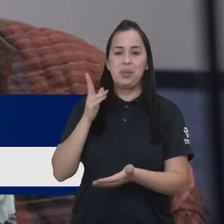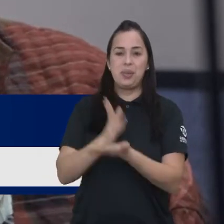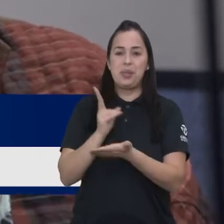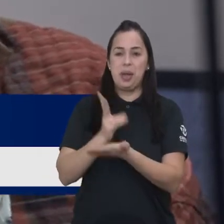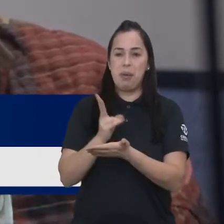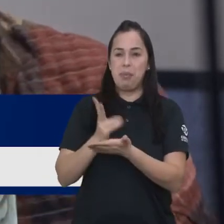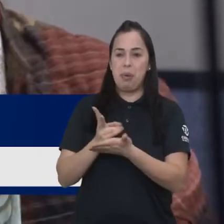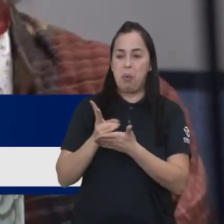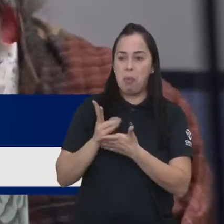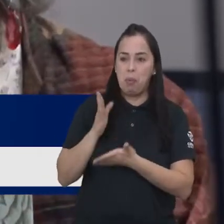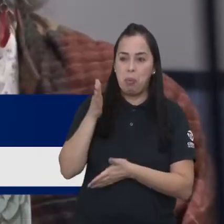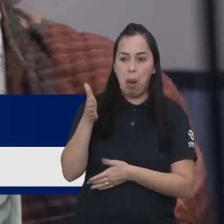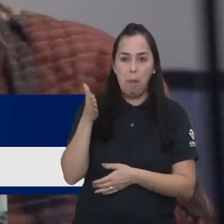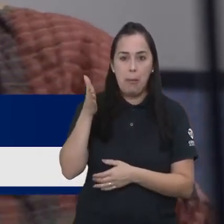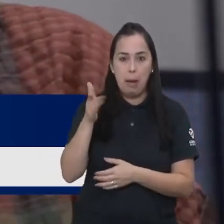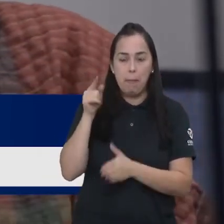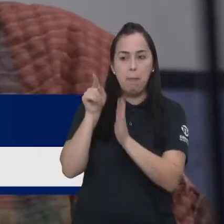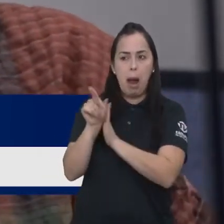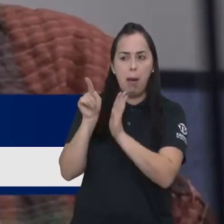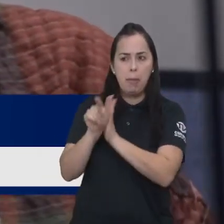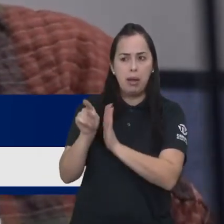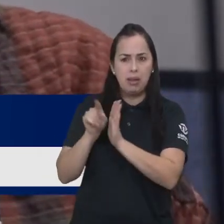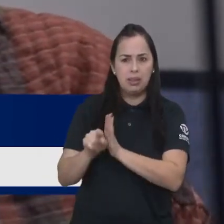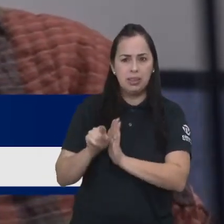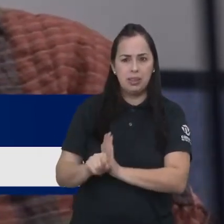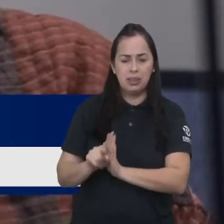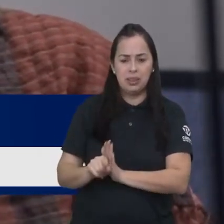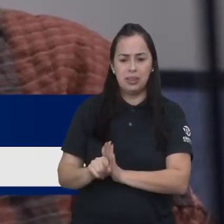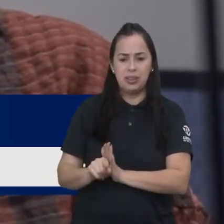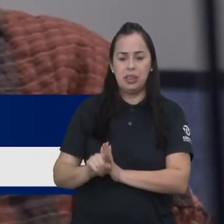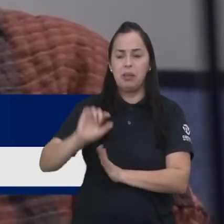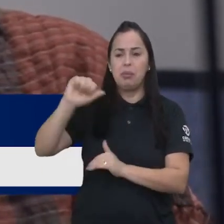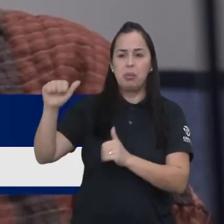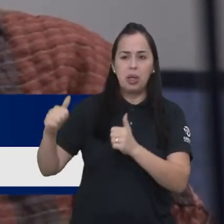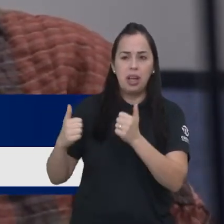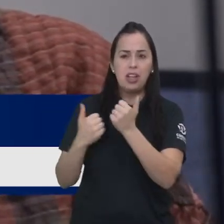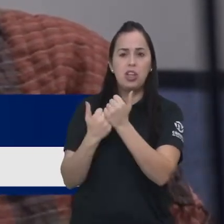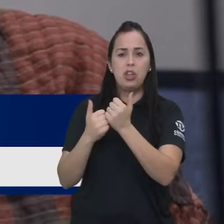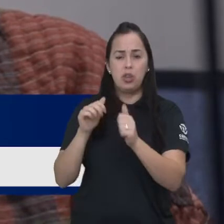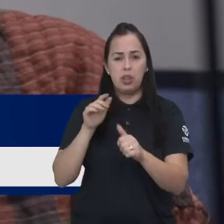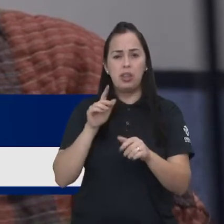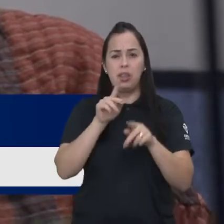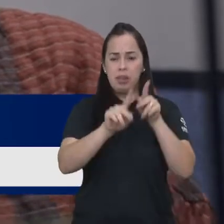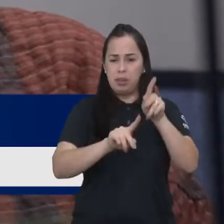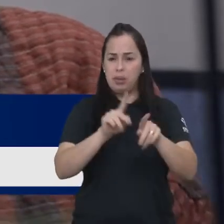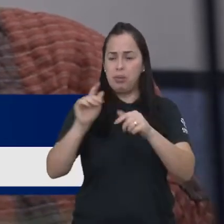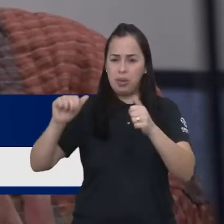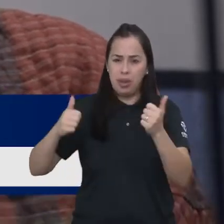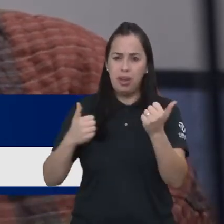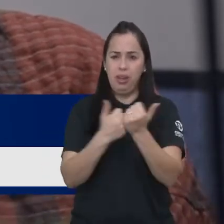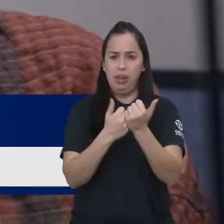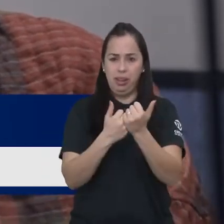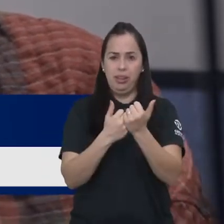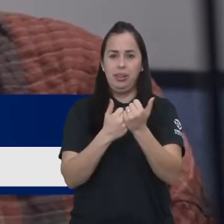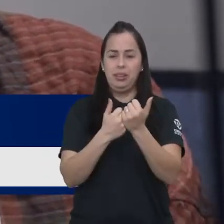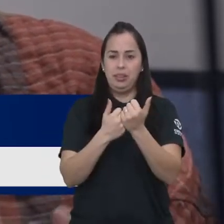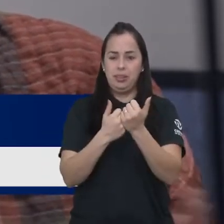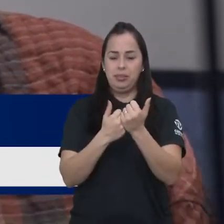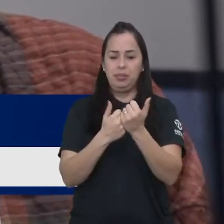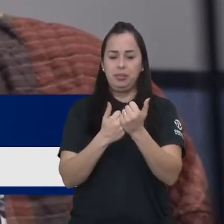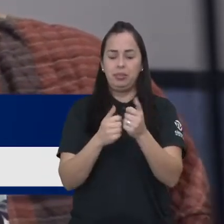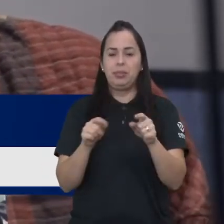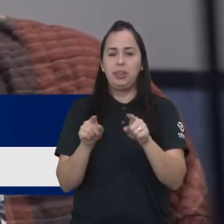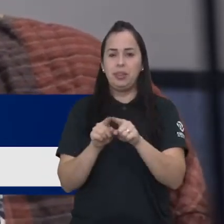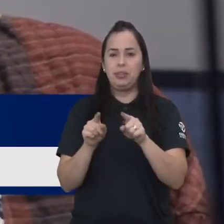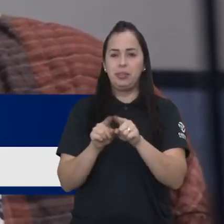a freguesa número um ou dois, que eu acho que dá maior suporte mesmo para a população, e todos os entraves que